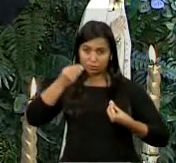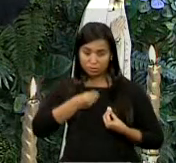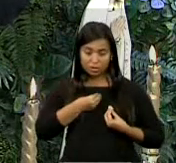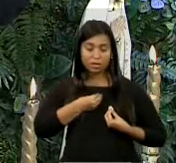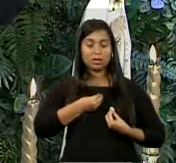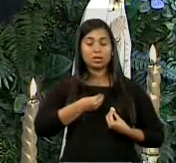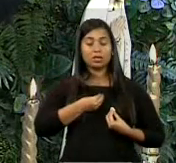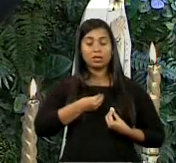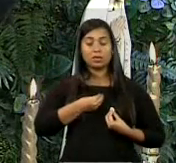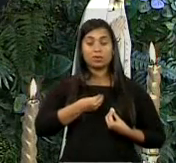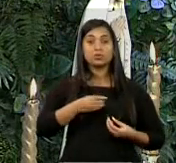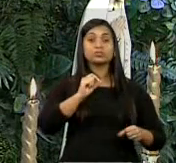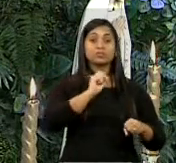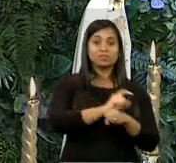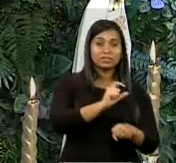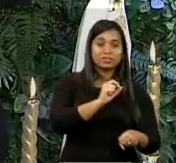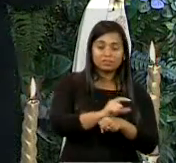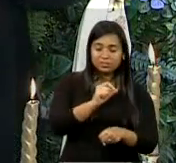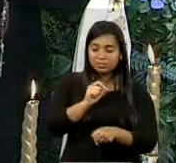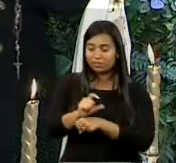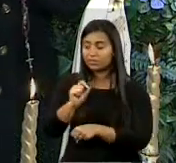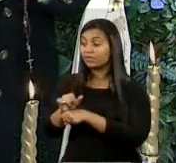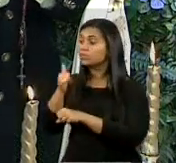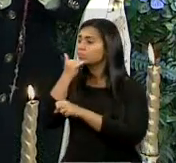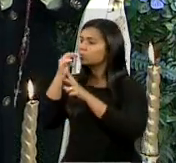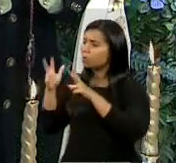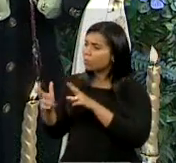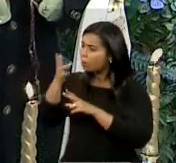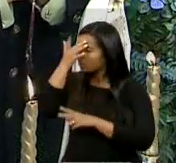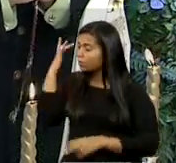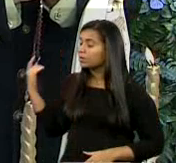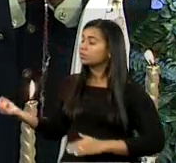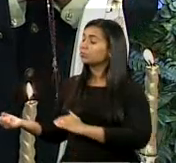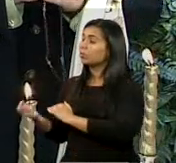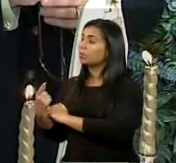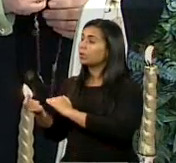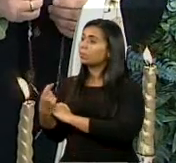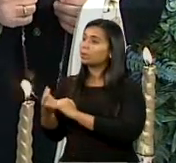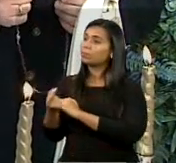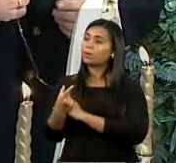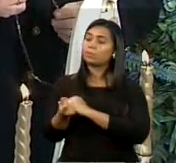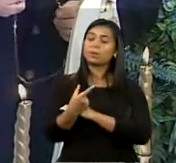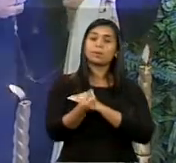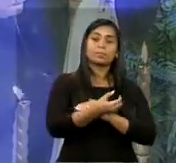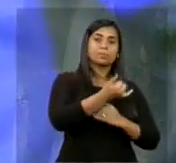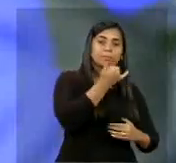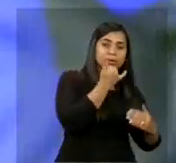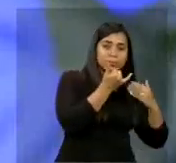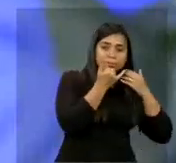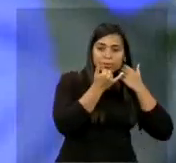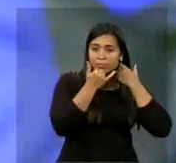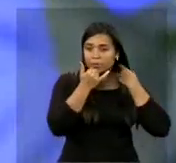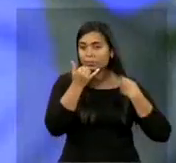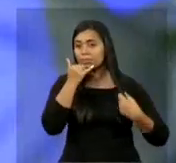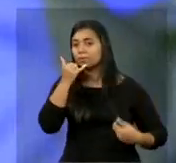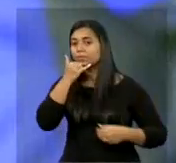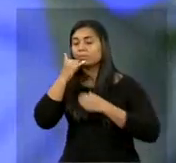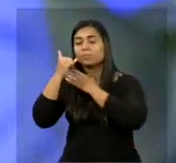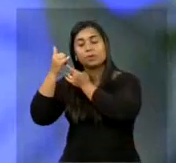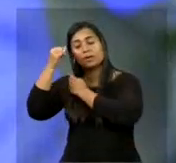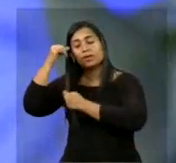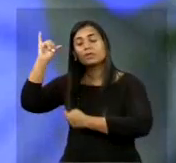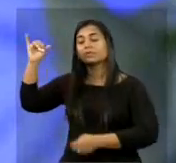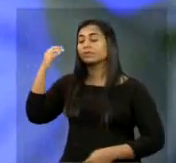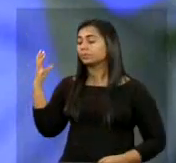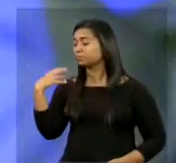dia nos dai hoje, perdoai as nossas ofensas, assim como nós perdoamos a quem nos